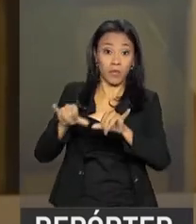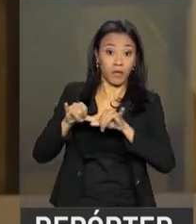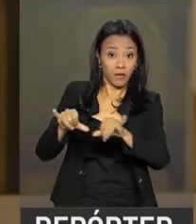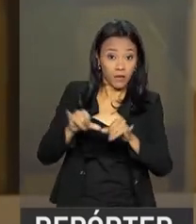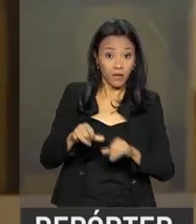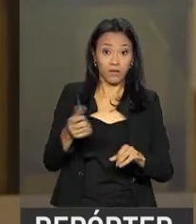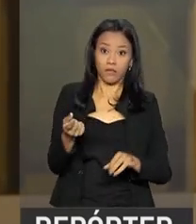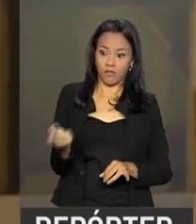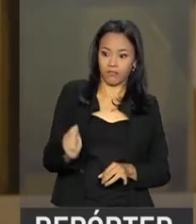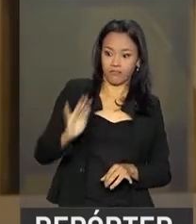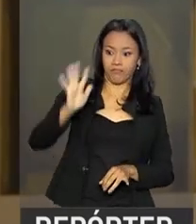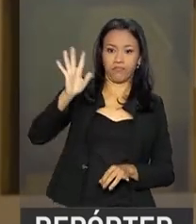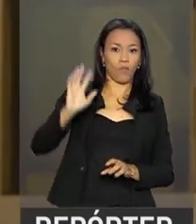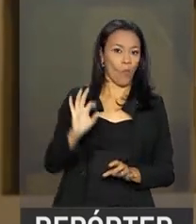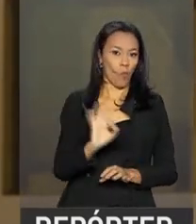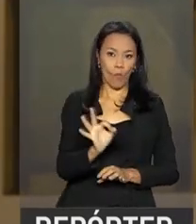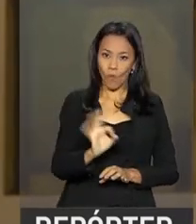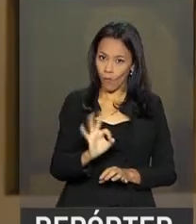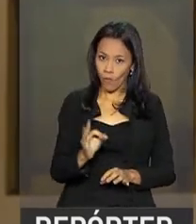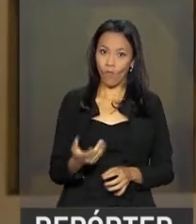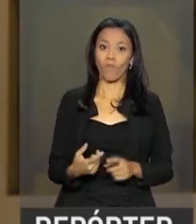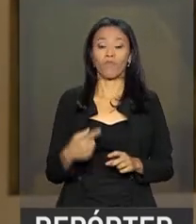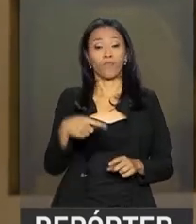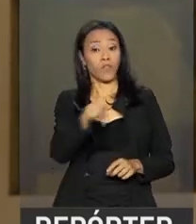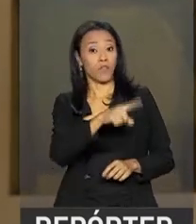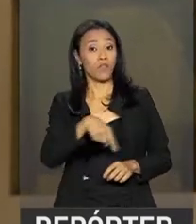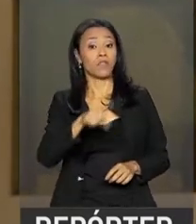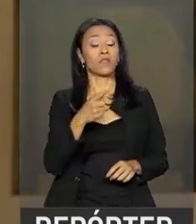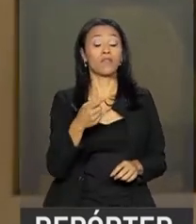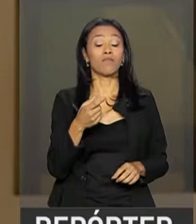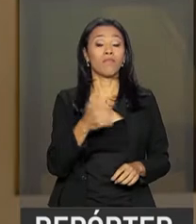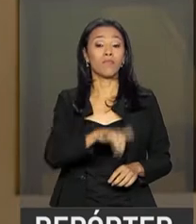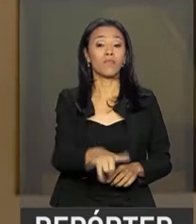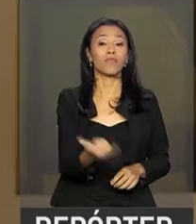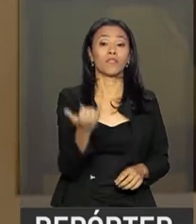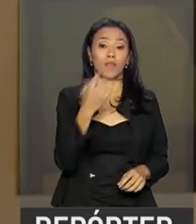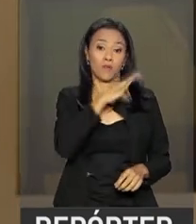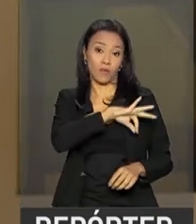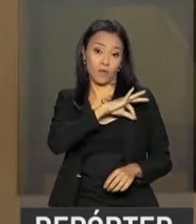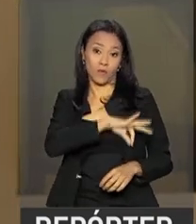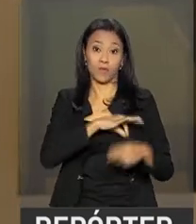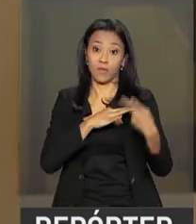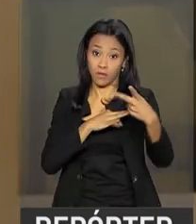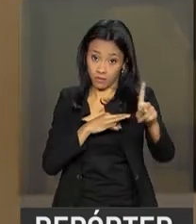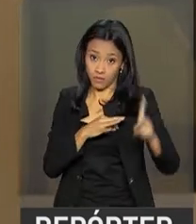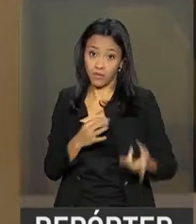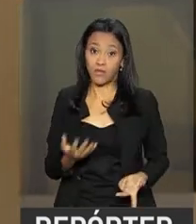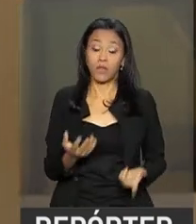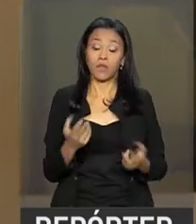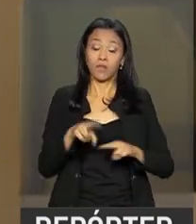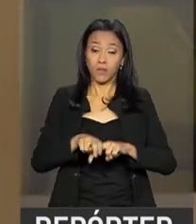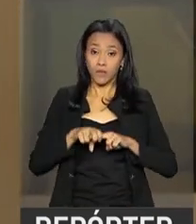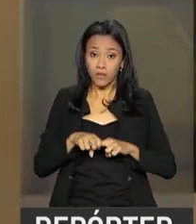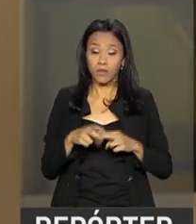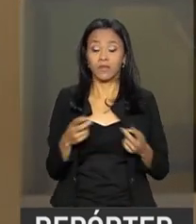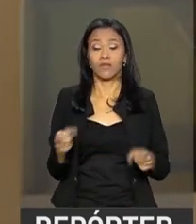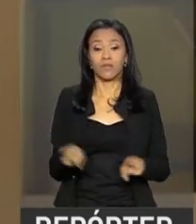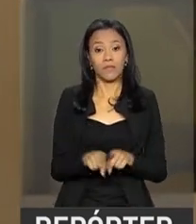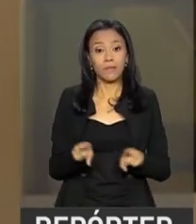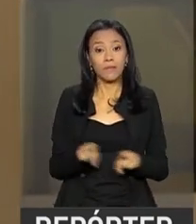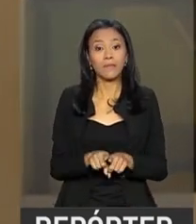para você poder a desfrutar um pouco mais do salário que você ganha e portanto também